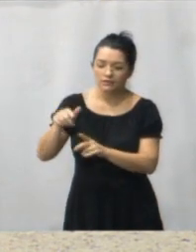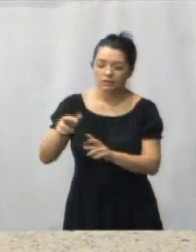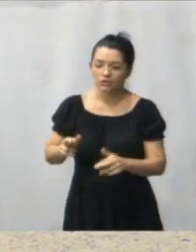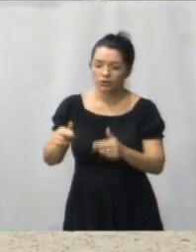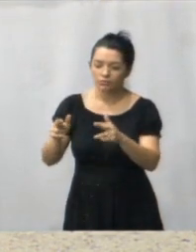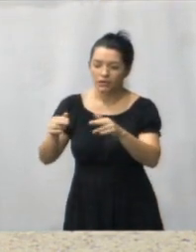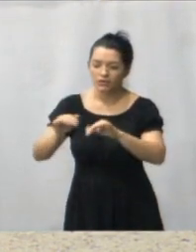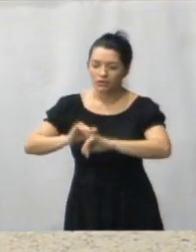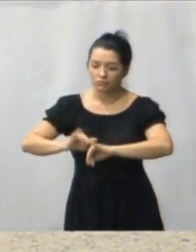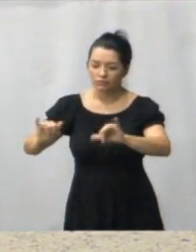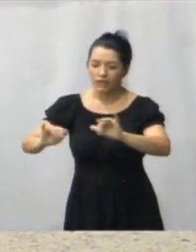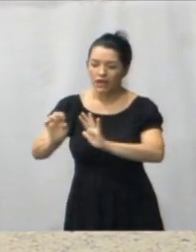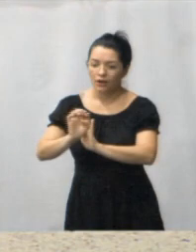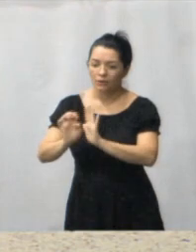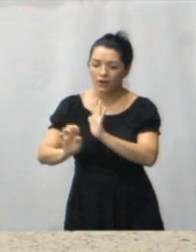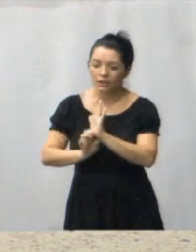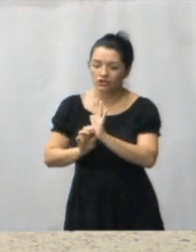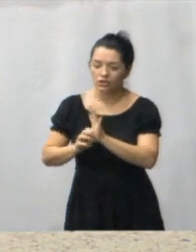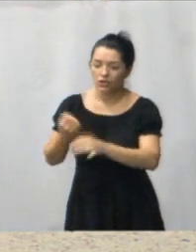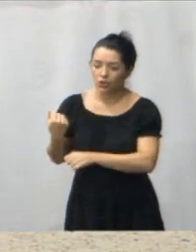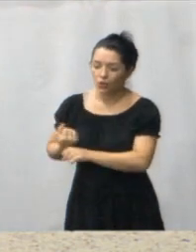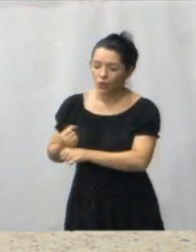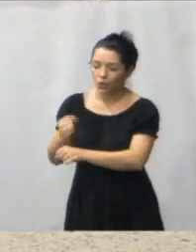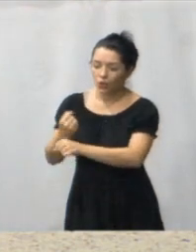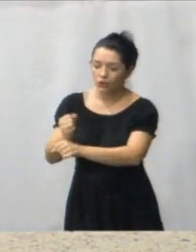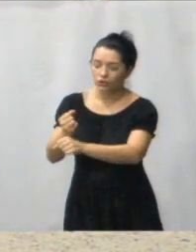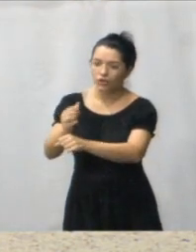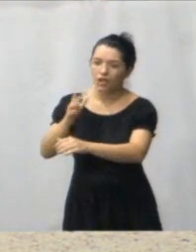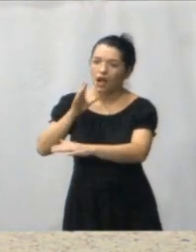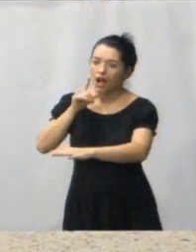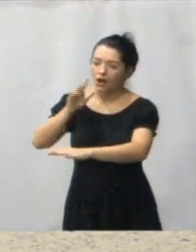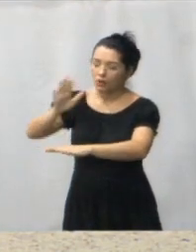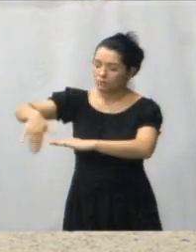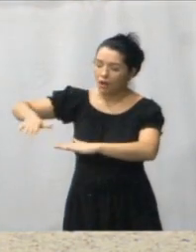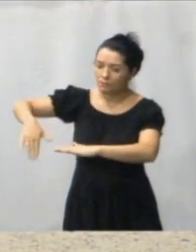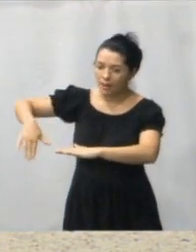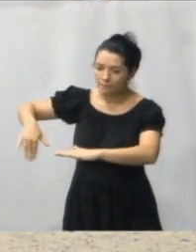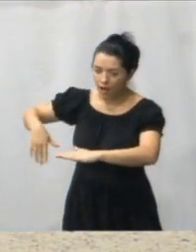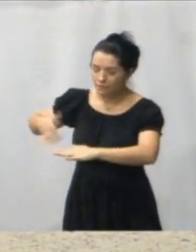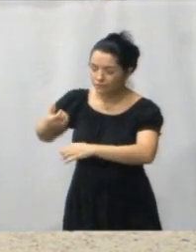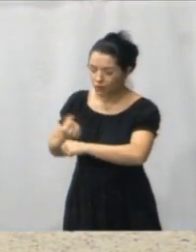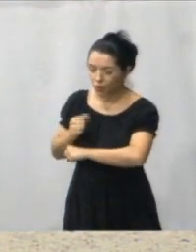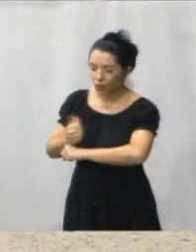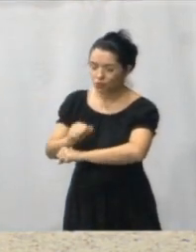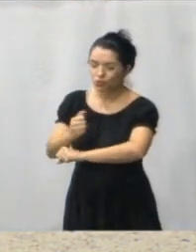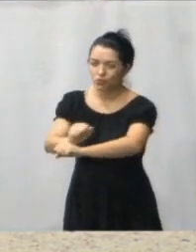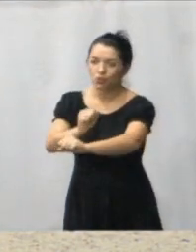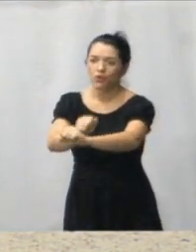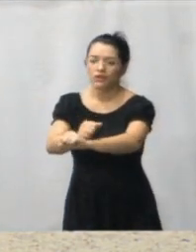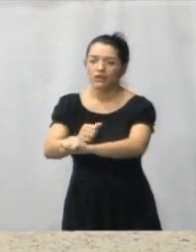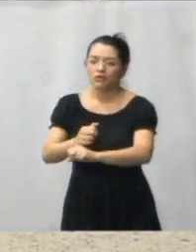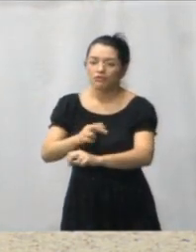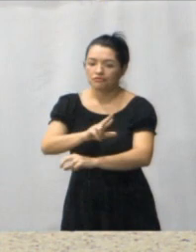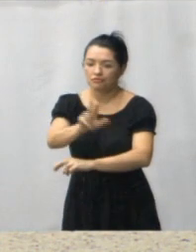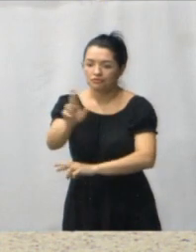Orla Bahia Noroeste, onde tivemos várias lideranças presentes. Quero aqui saudar as lideranças de São Pedro em nome do presidente Denis